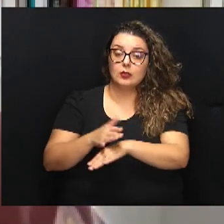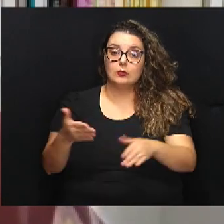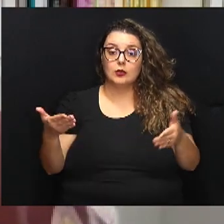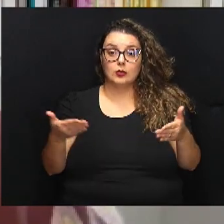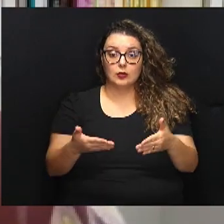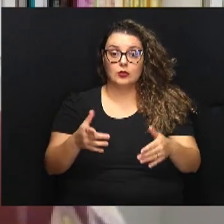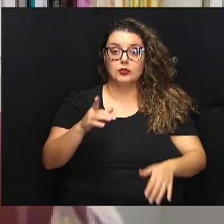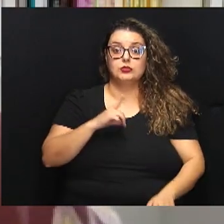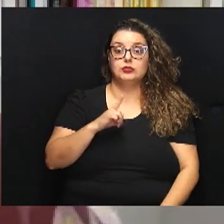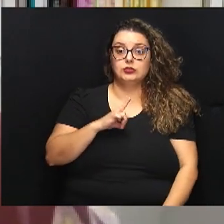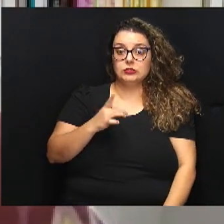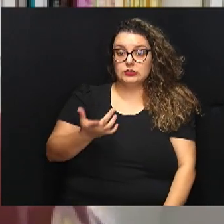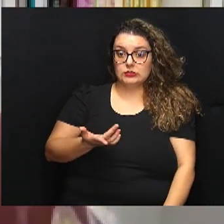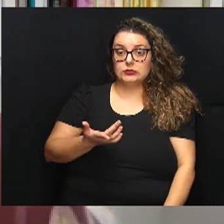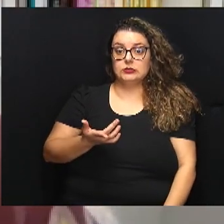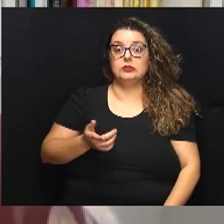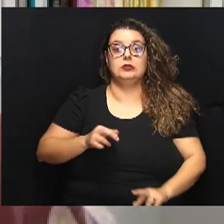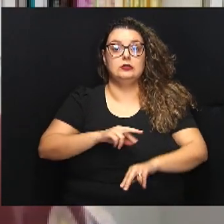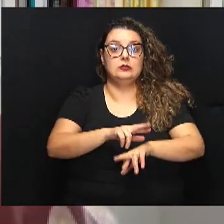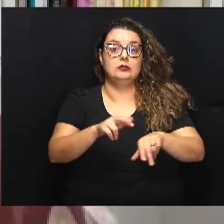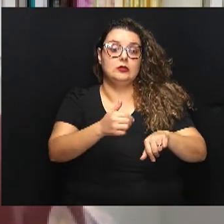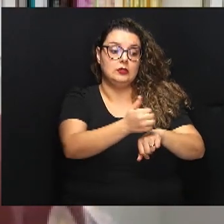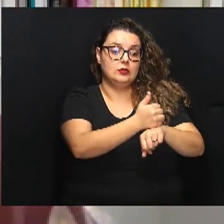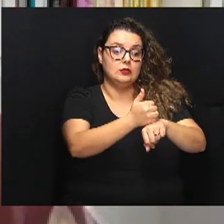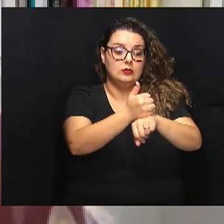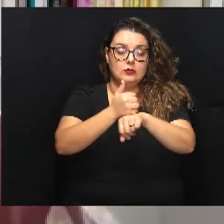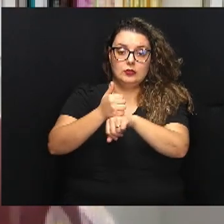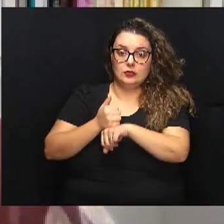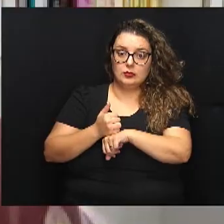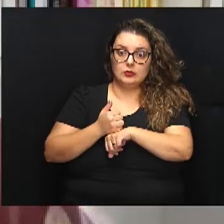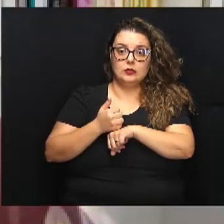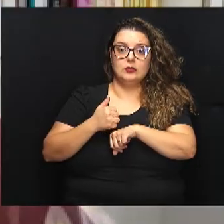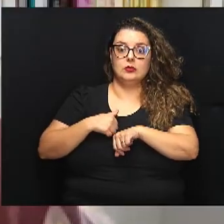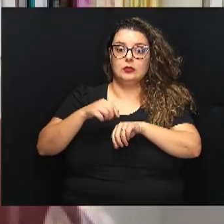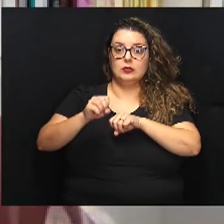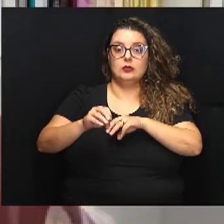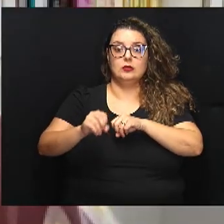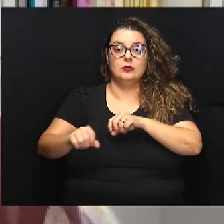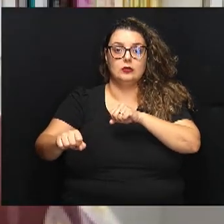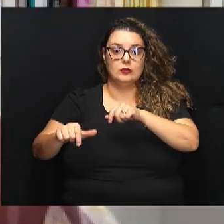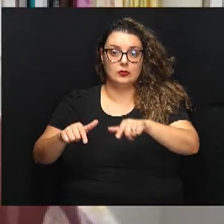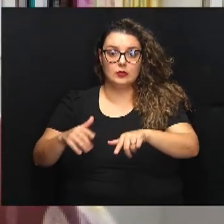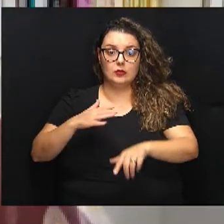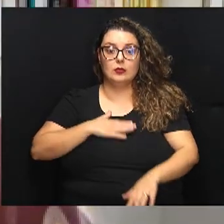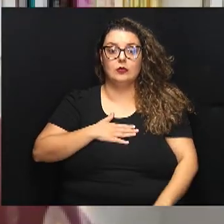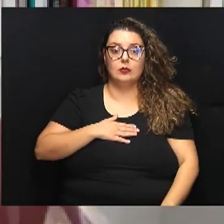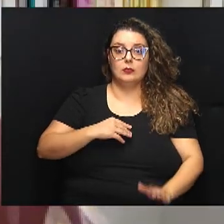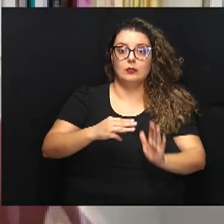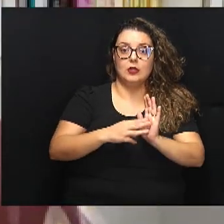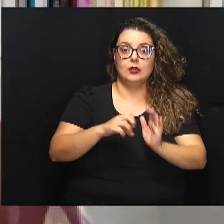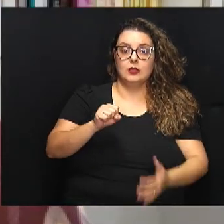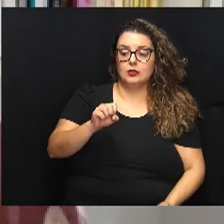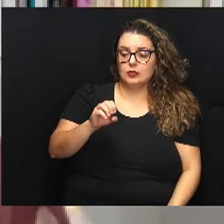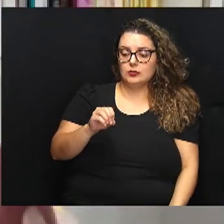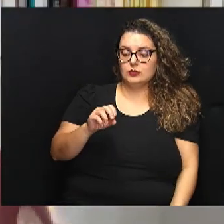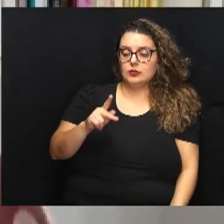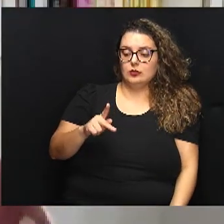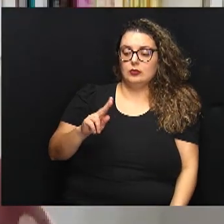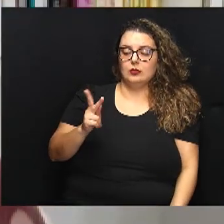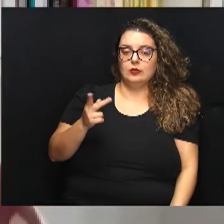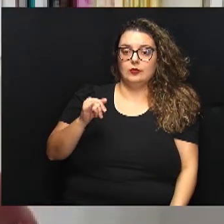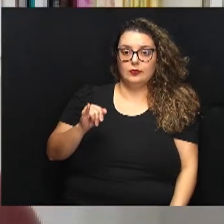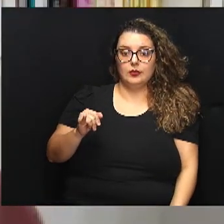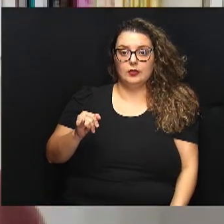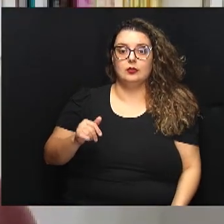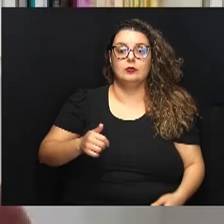tem muitos profissionais, inclusive estou formando com o meu método SOFI, um monte de profissionais